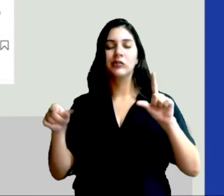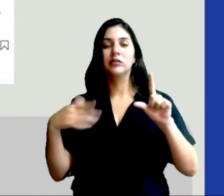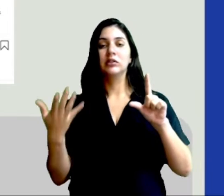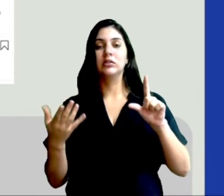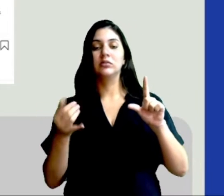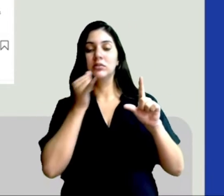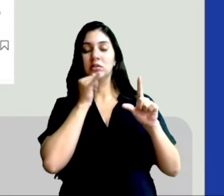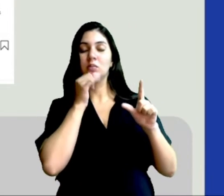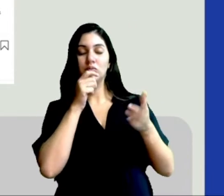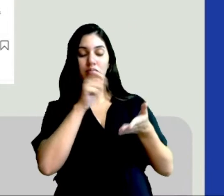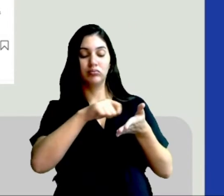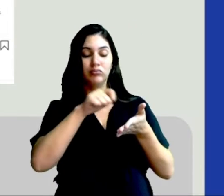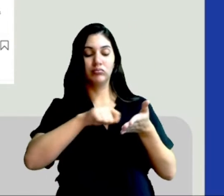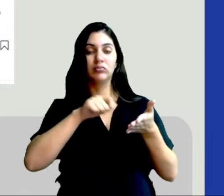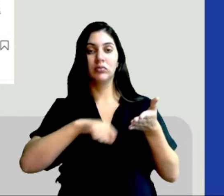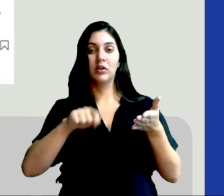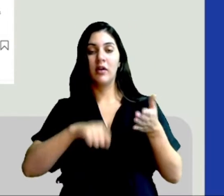escrevendo,